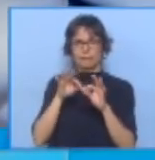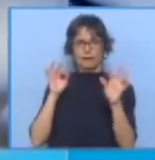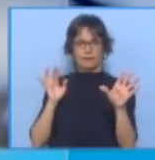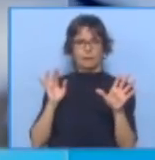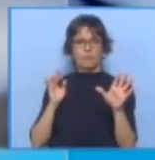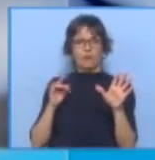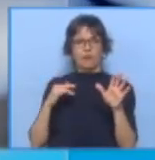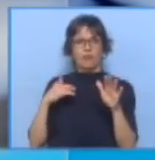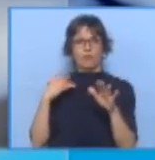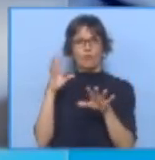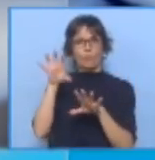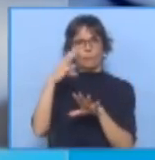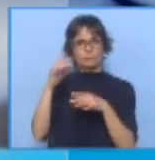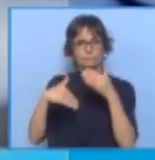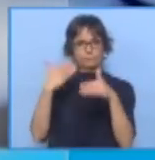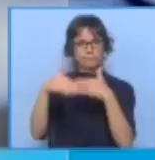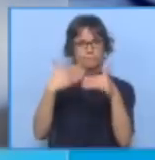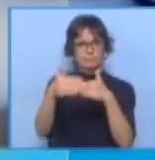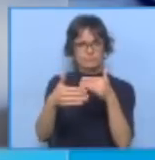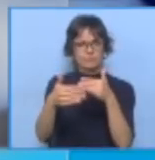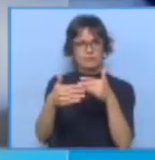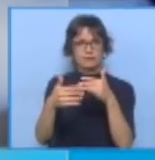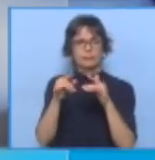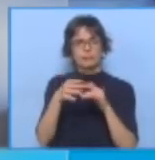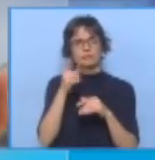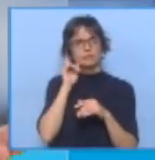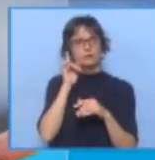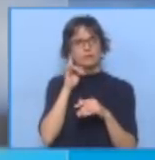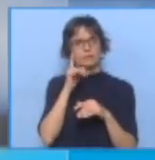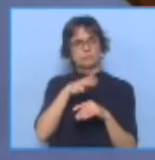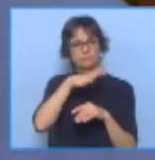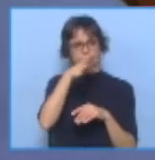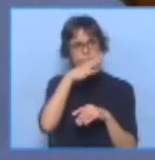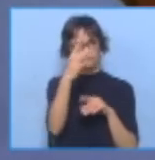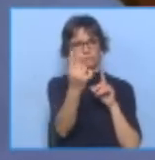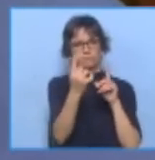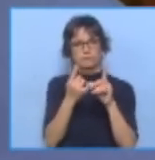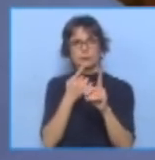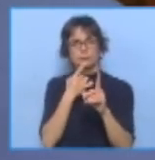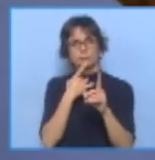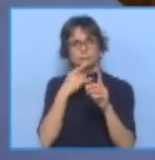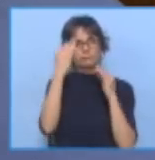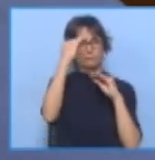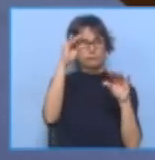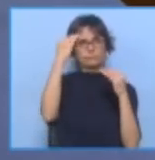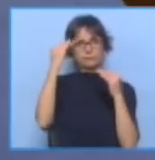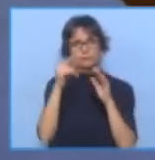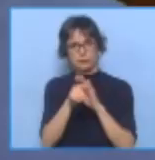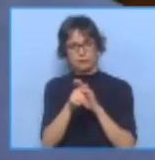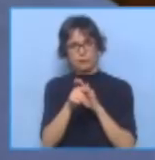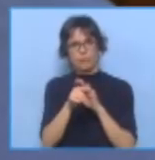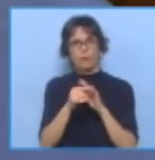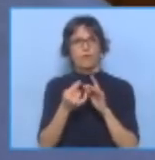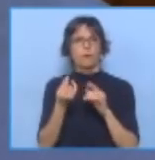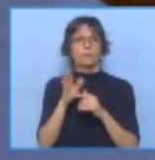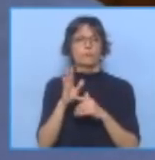importantes para o diálogo, a compreensão, a ida, por exemplo, dele a Abu Dhabi, aquele